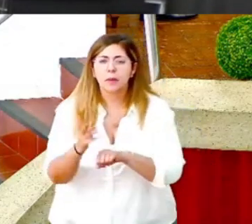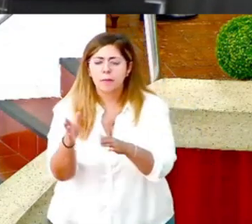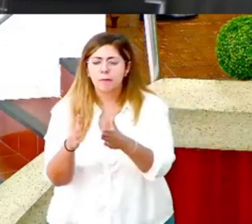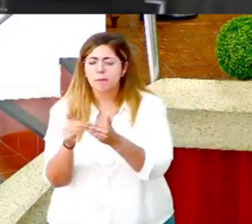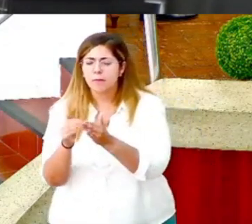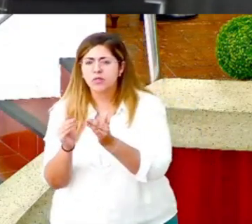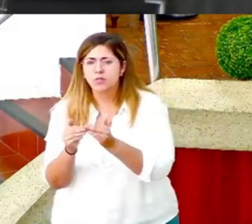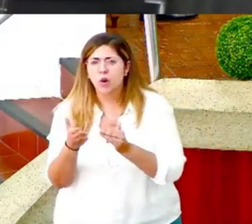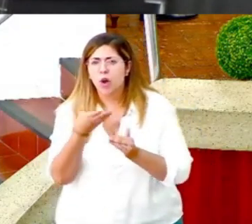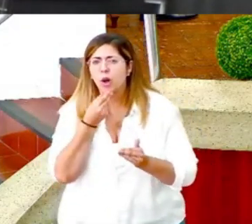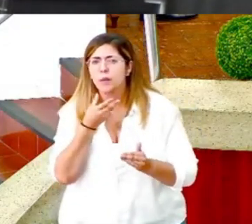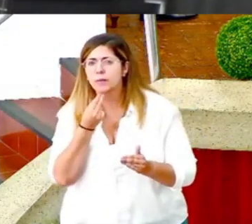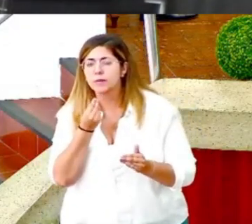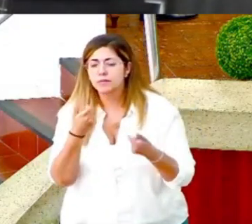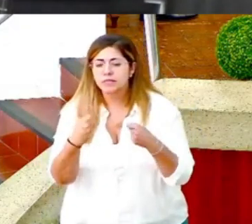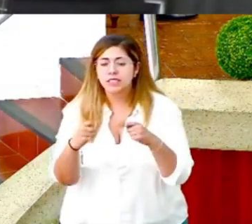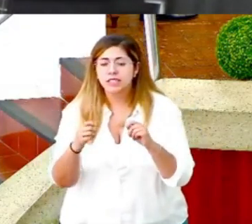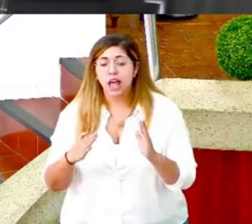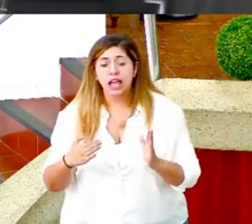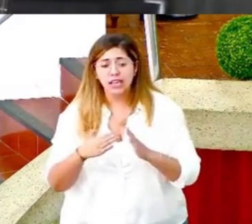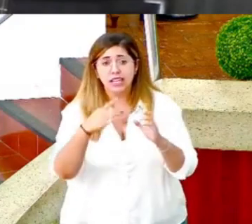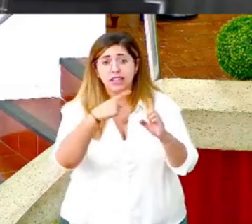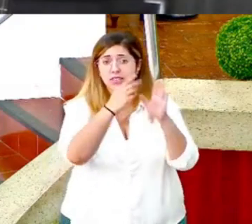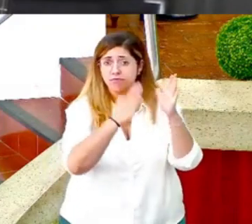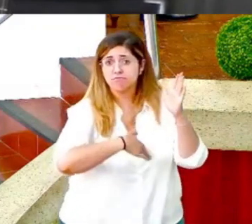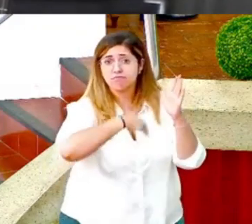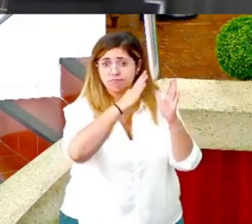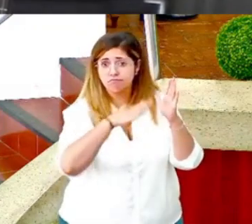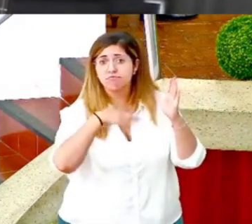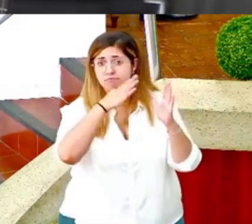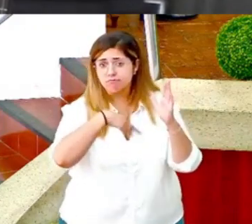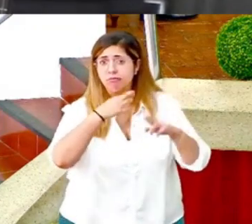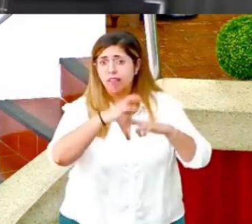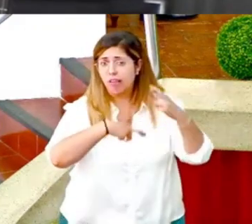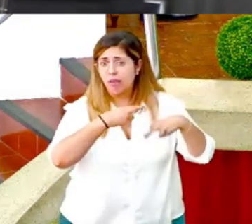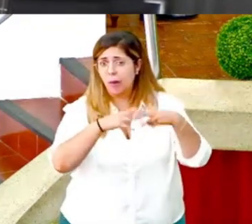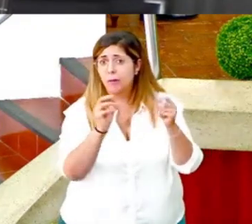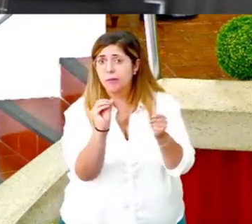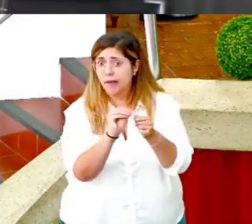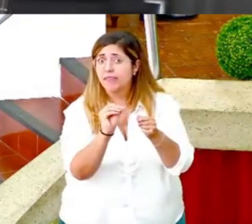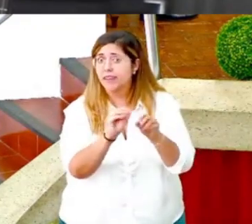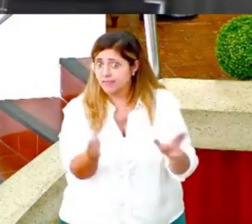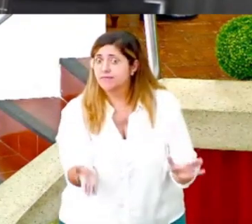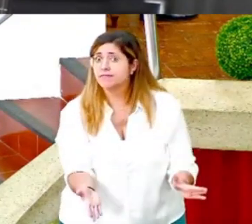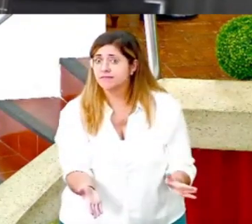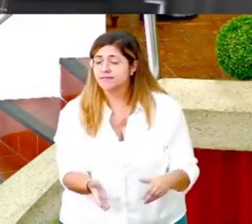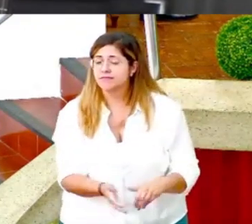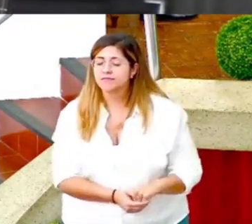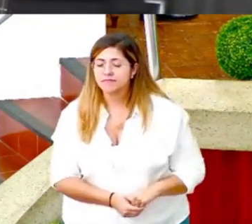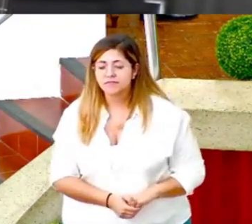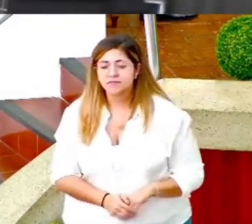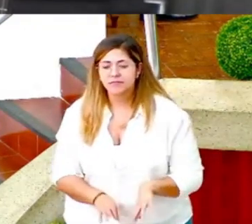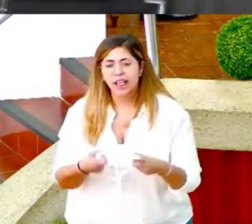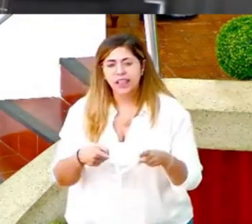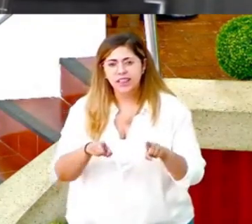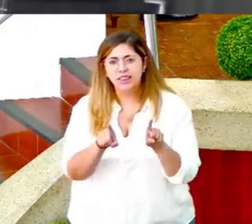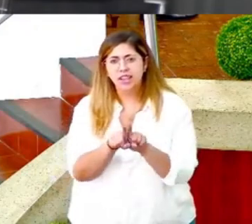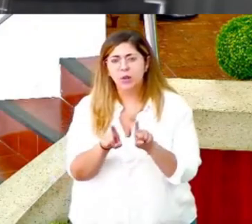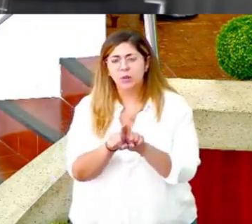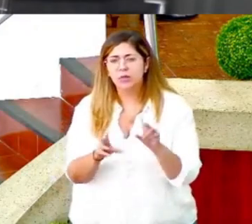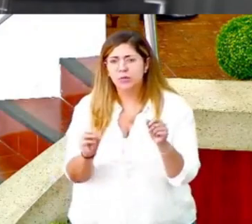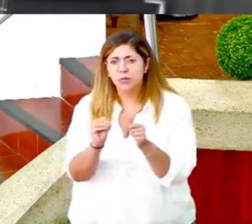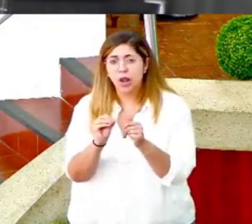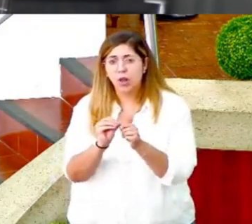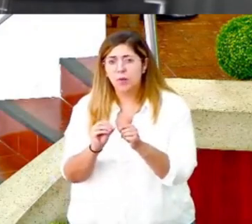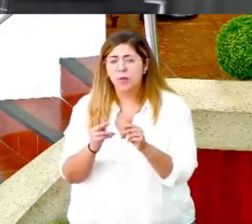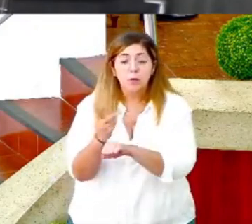fossem cuidar da casa do Senhor. Em Judá havia um lugar chamado Casa do Senhor, e ali dentro normalmente se tem uma